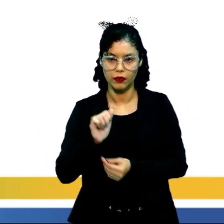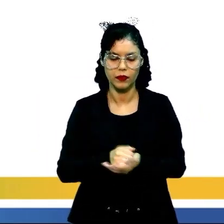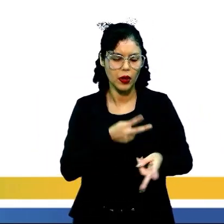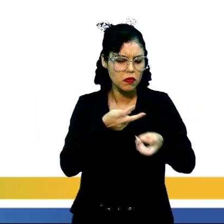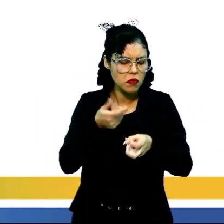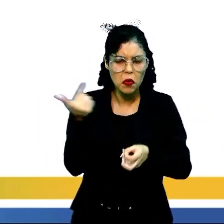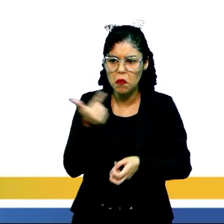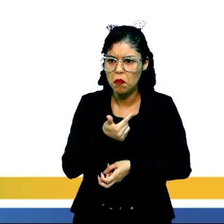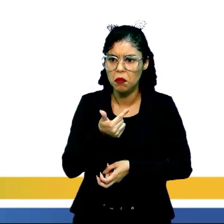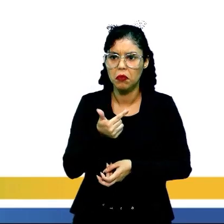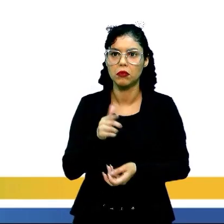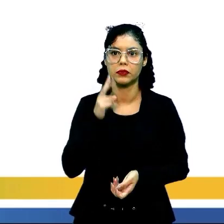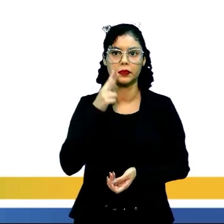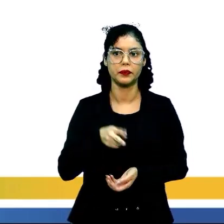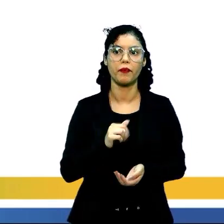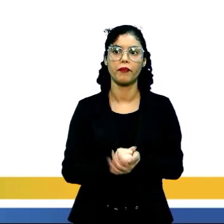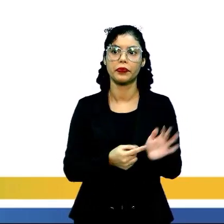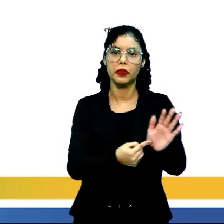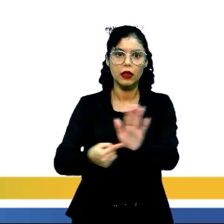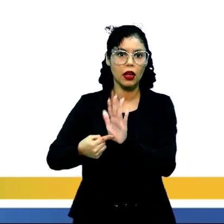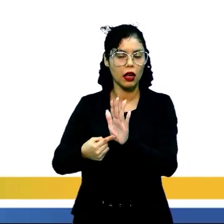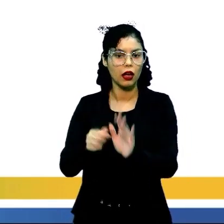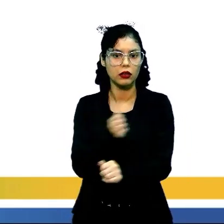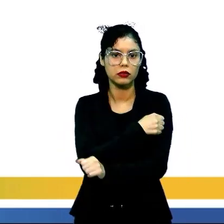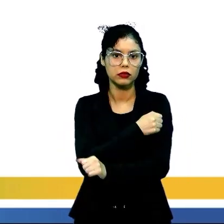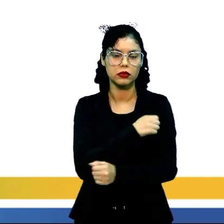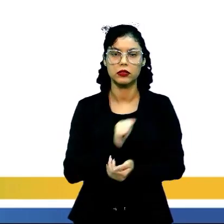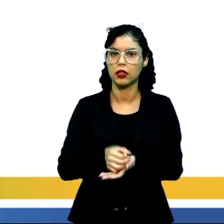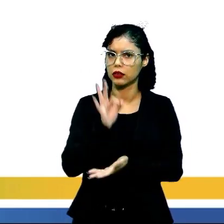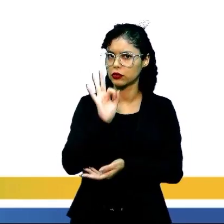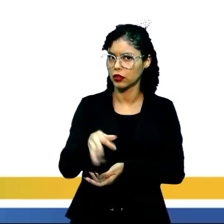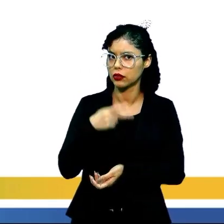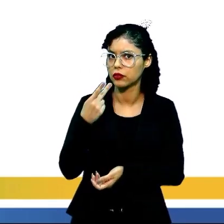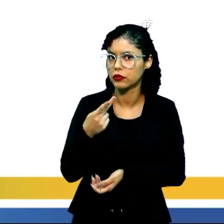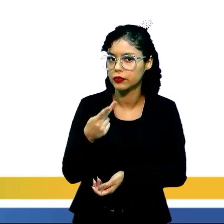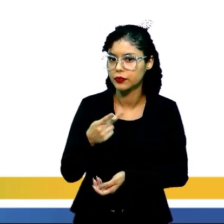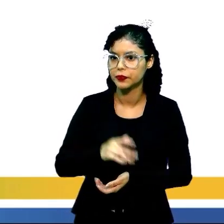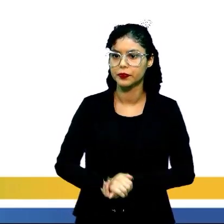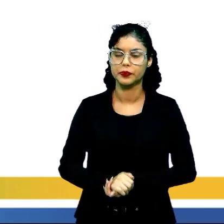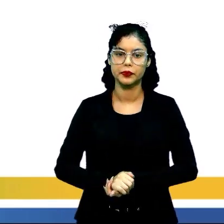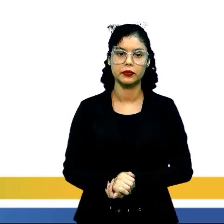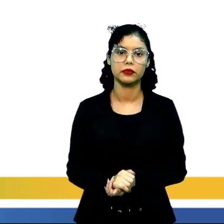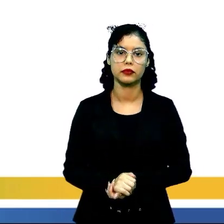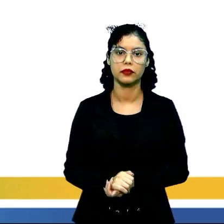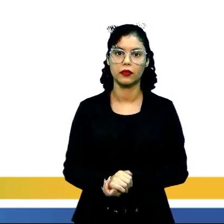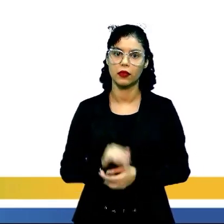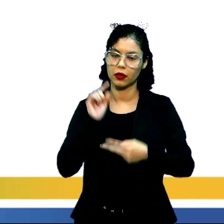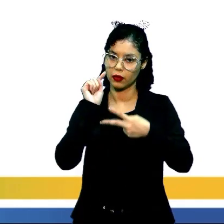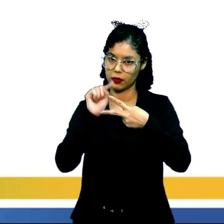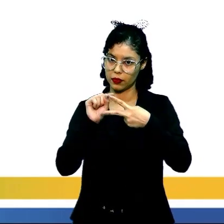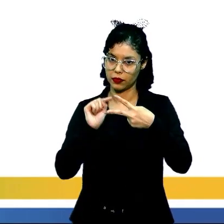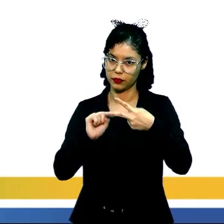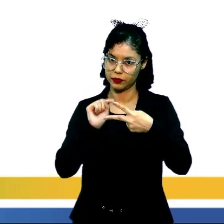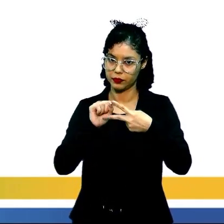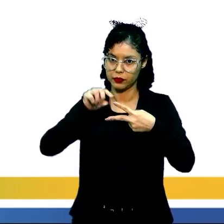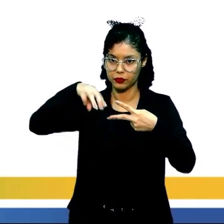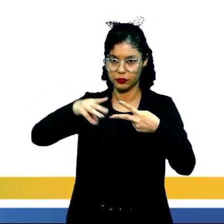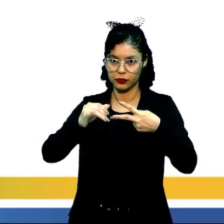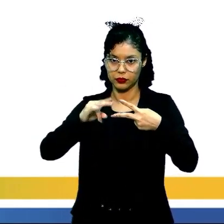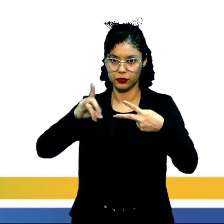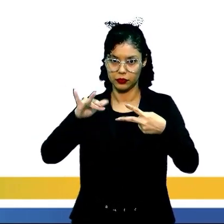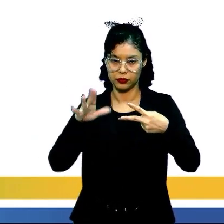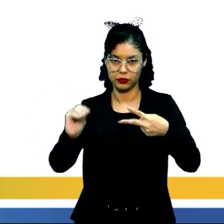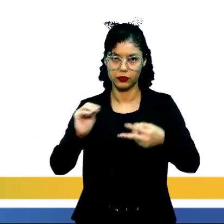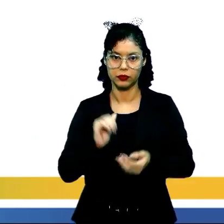miscíveis. Das propostas apresentadas pelos alunos, é correto A. Então vamos lá, eu tenho dois líquidos que são miscíveis,